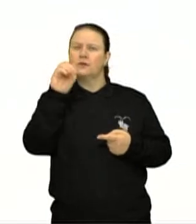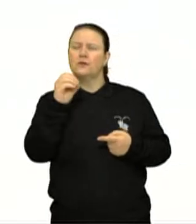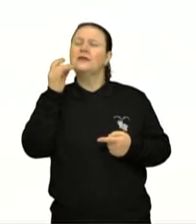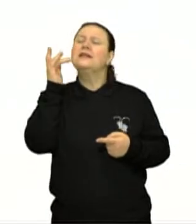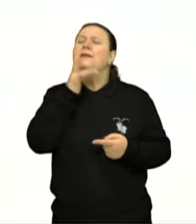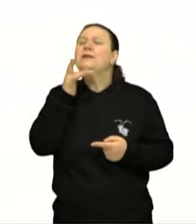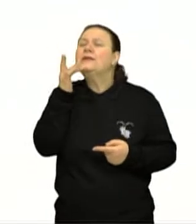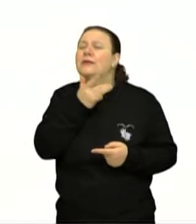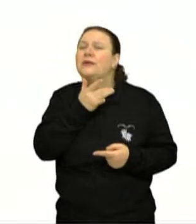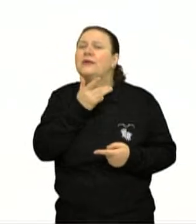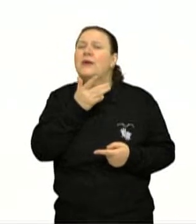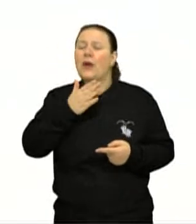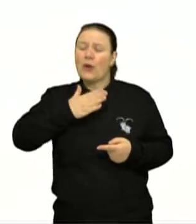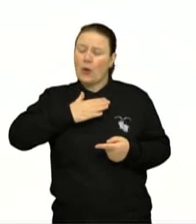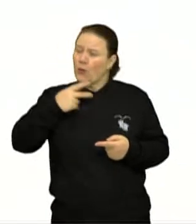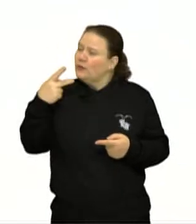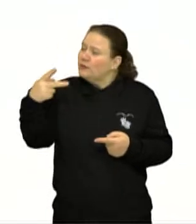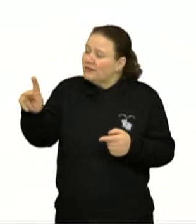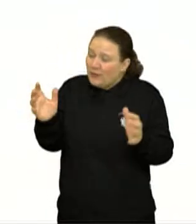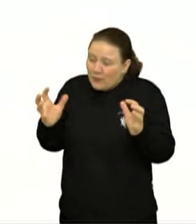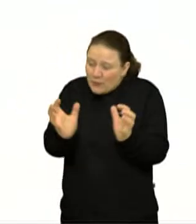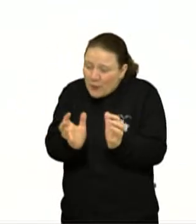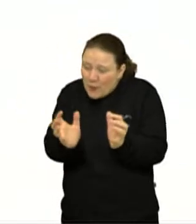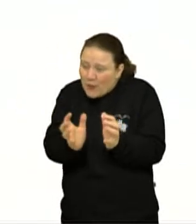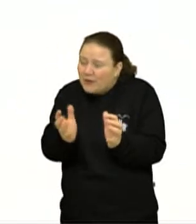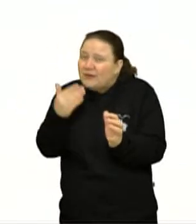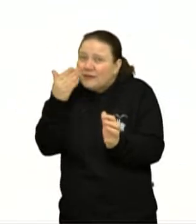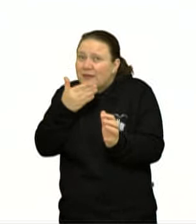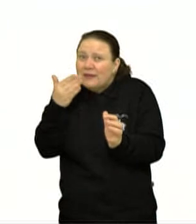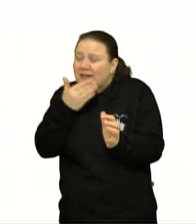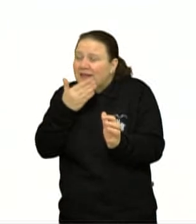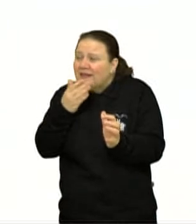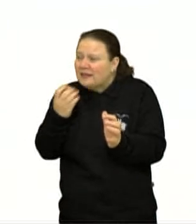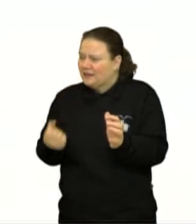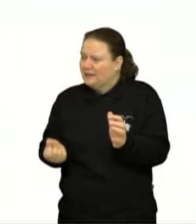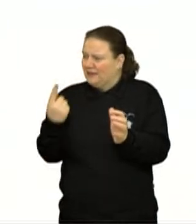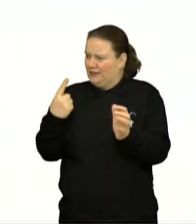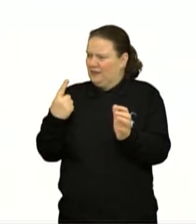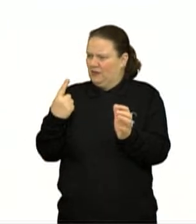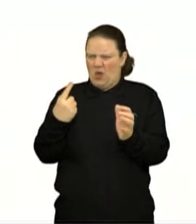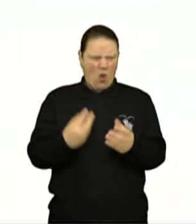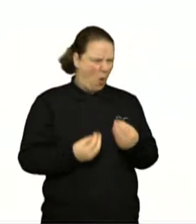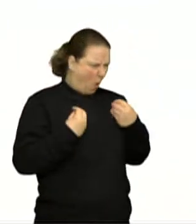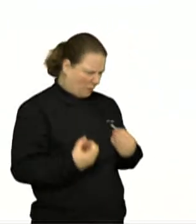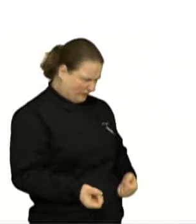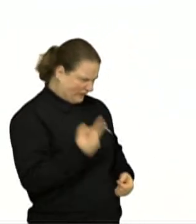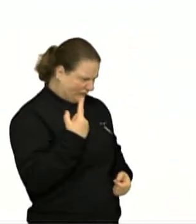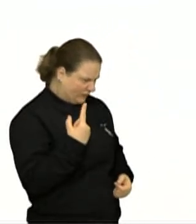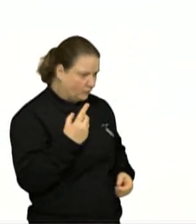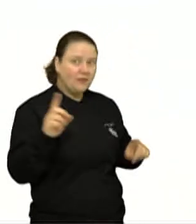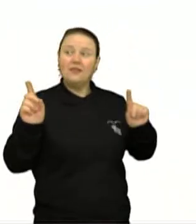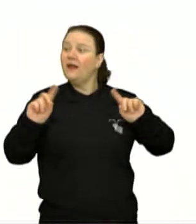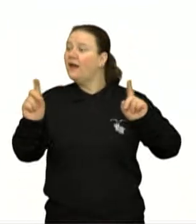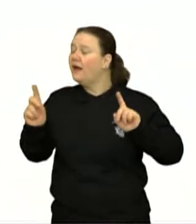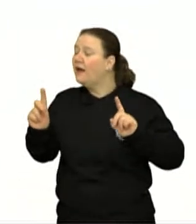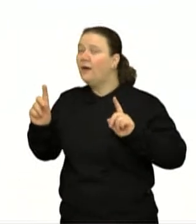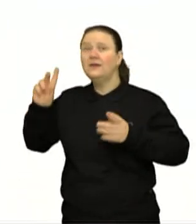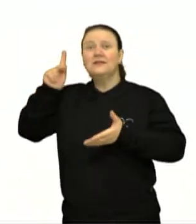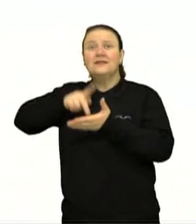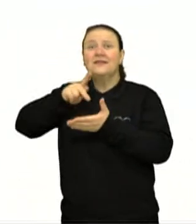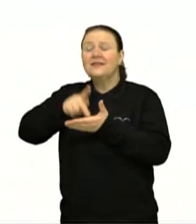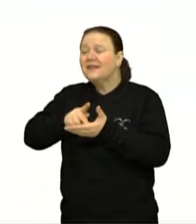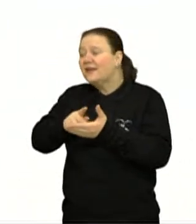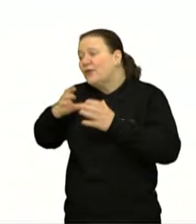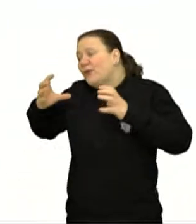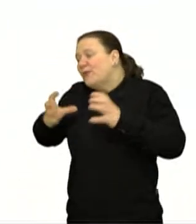dela, teu bolo é esquisito. Ela falou, como assim falar que o meu bolo é esquisito? Mas, na verdade, ela estava querendo dizer que o